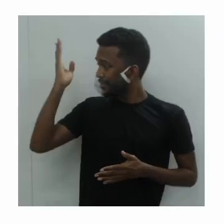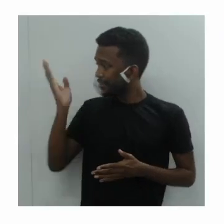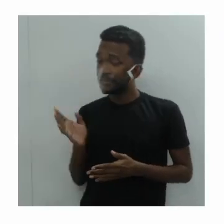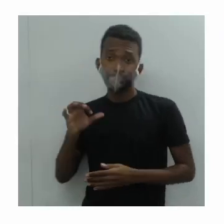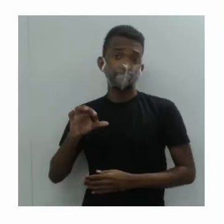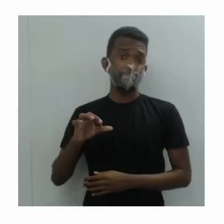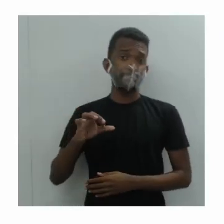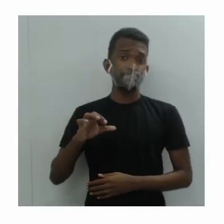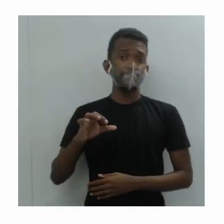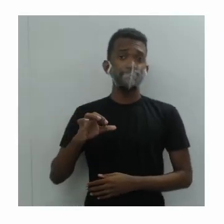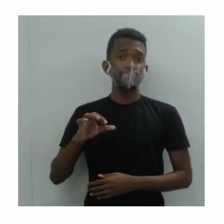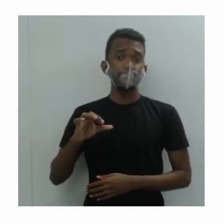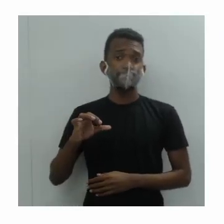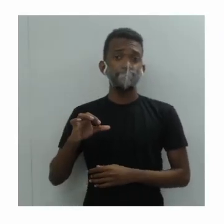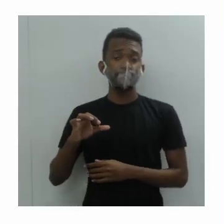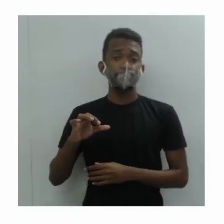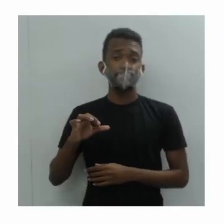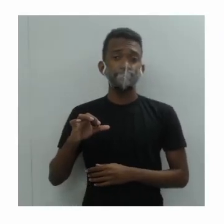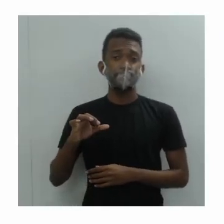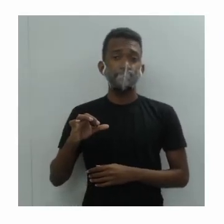em 9º lugar.